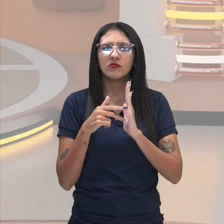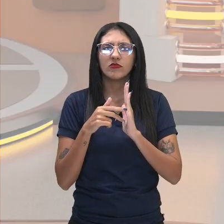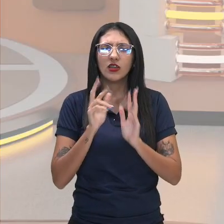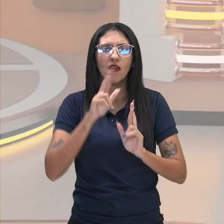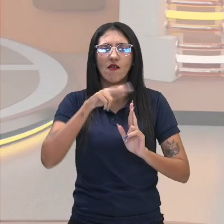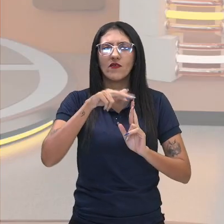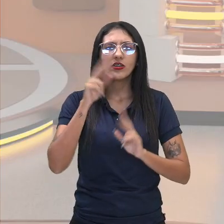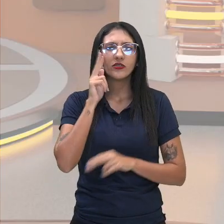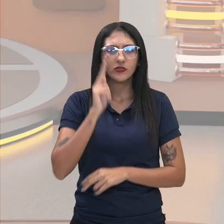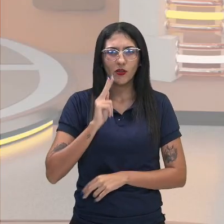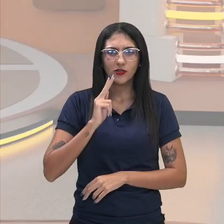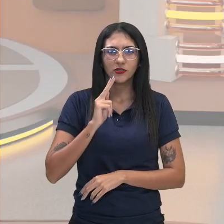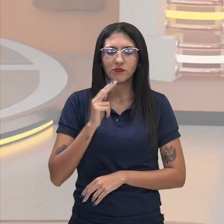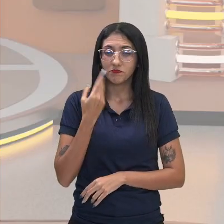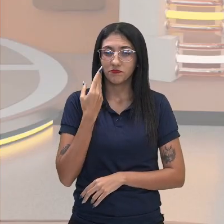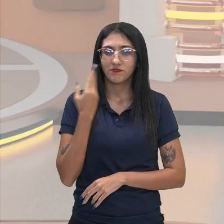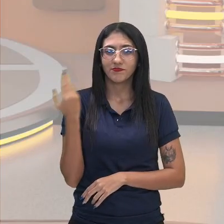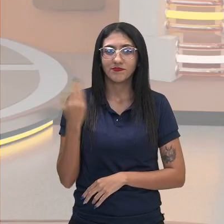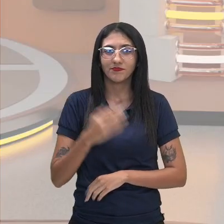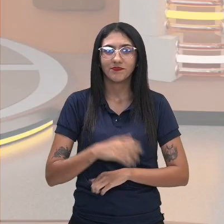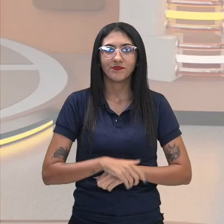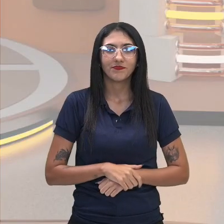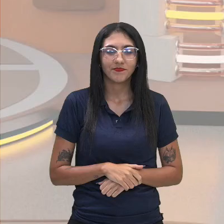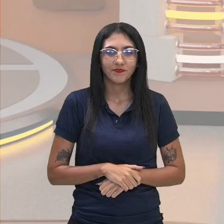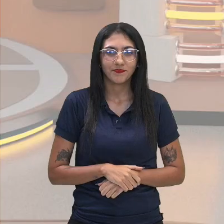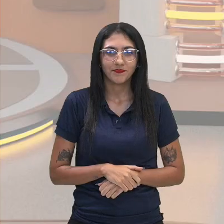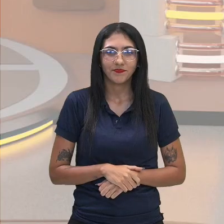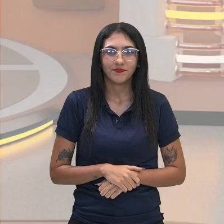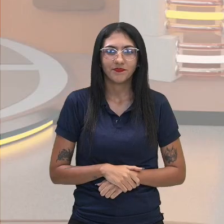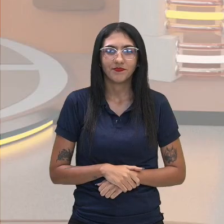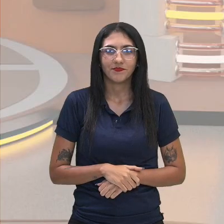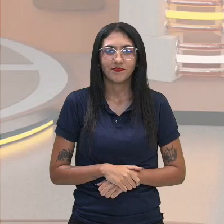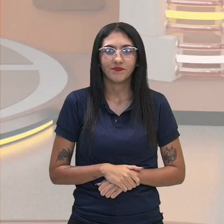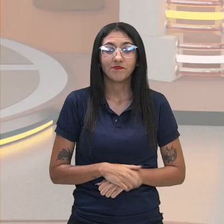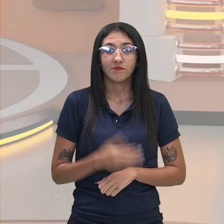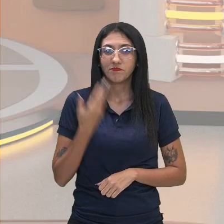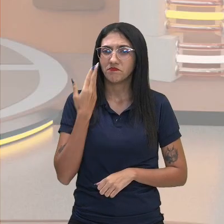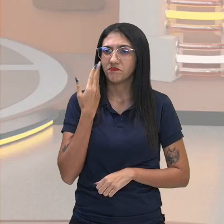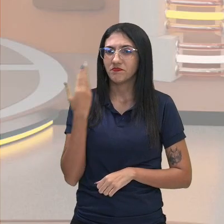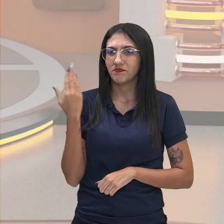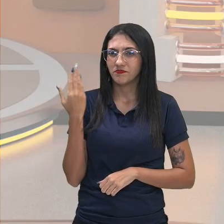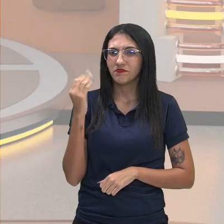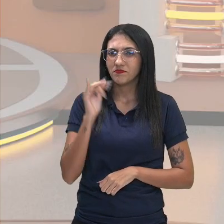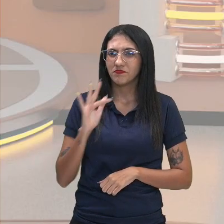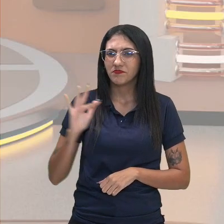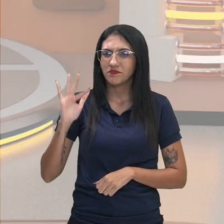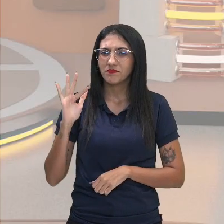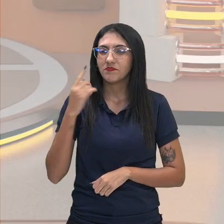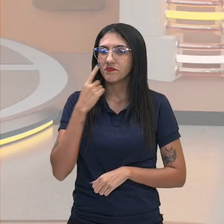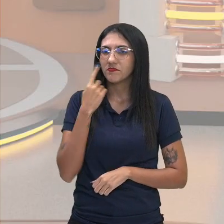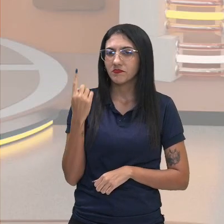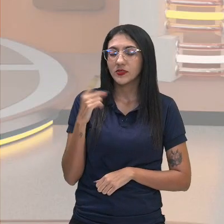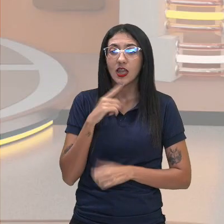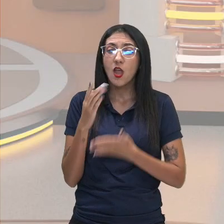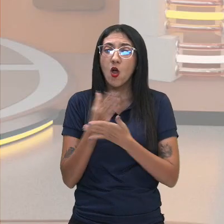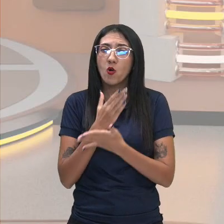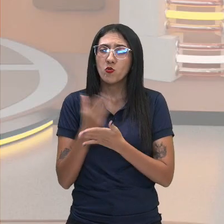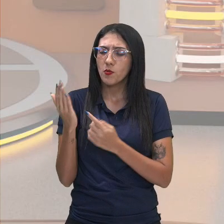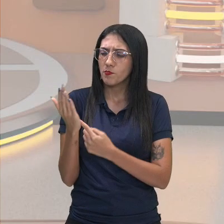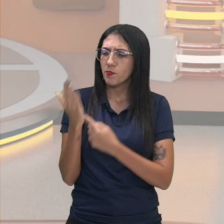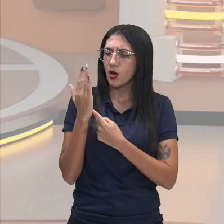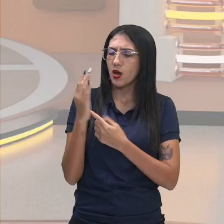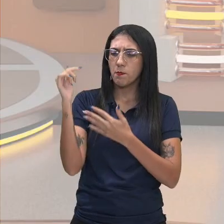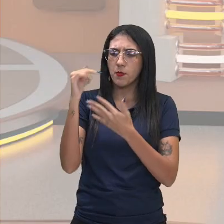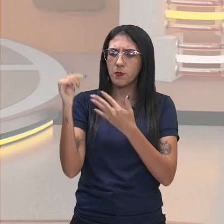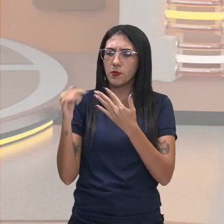históricas? Vamos ao texto. Você tem, na verdade, né, alguns elementos que nos ajudam